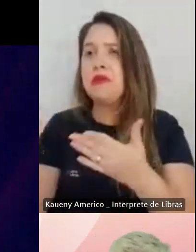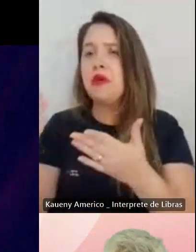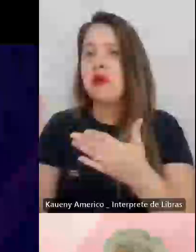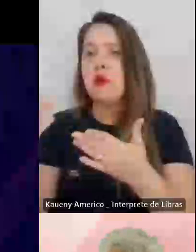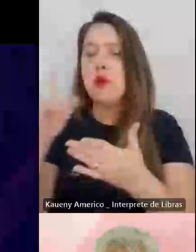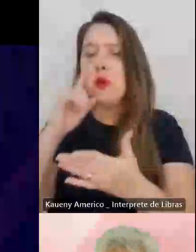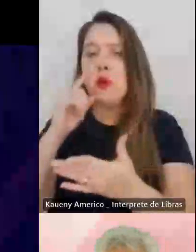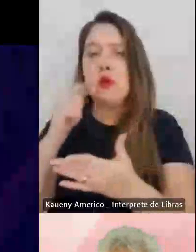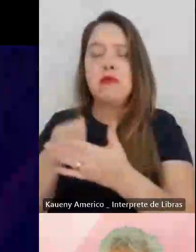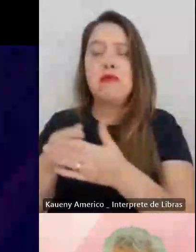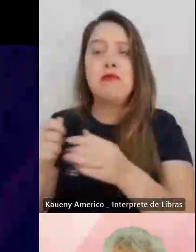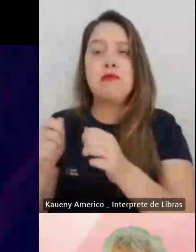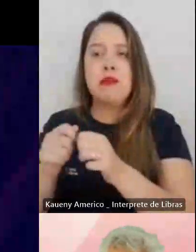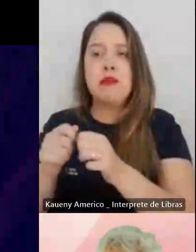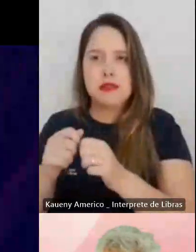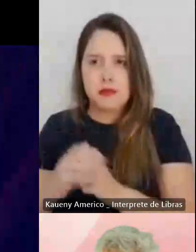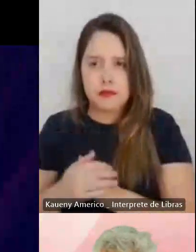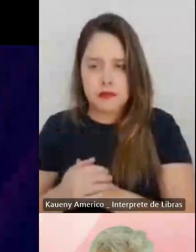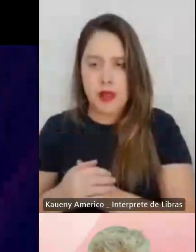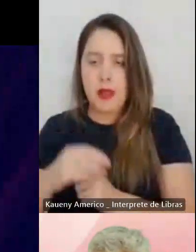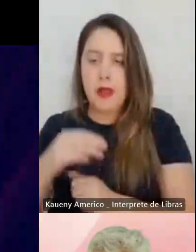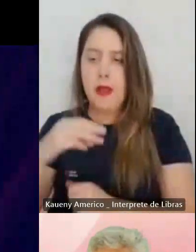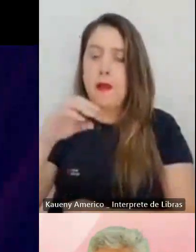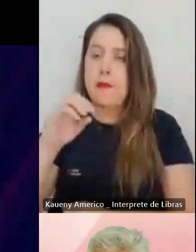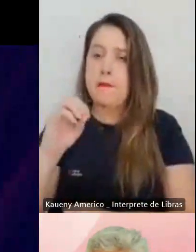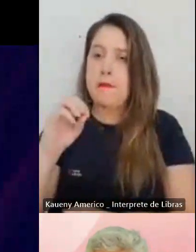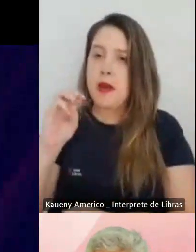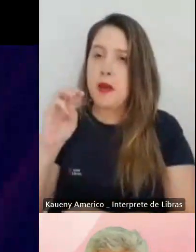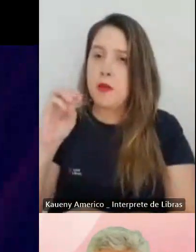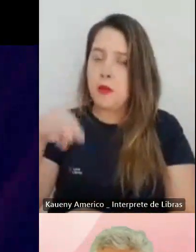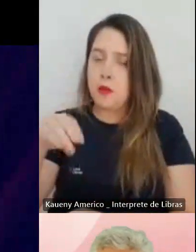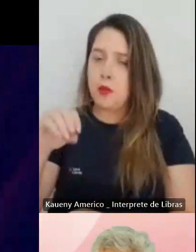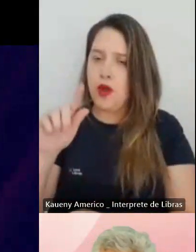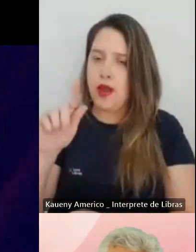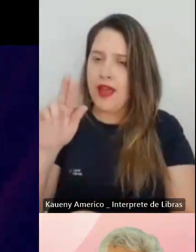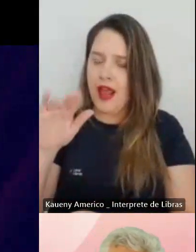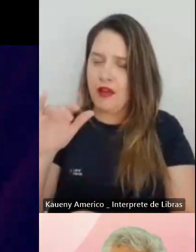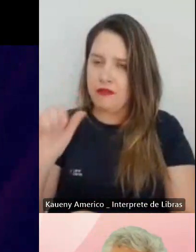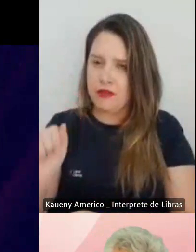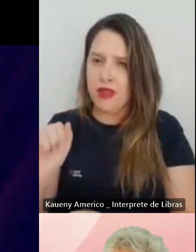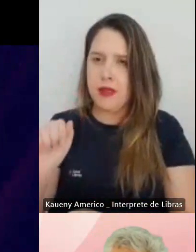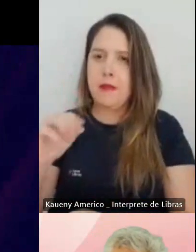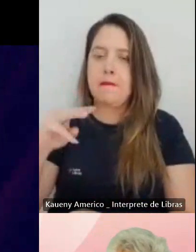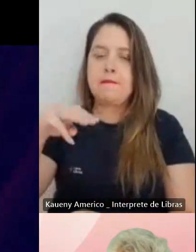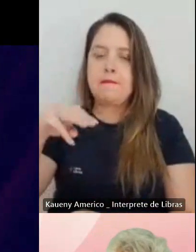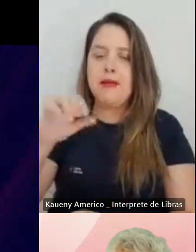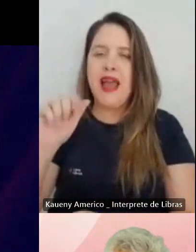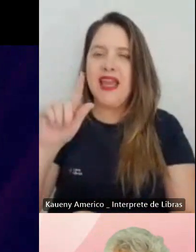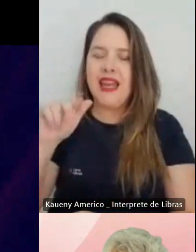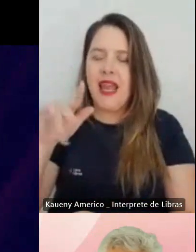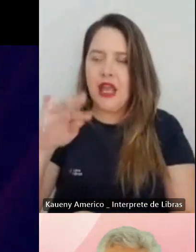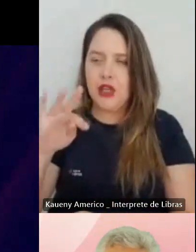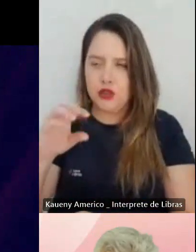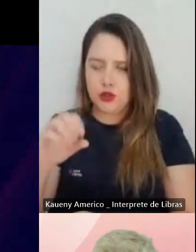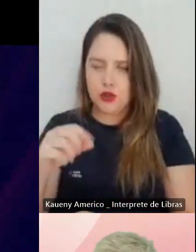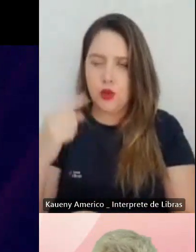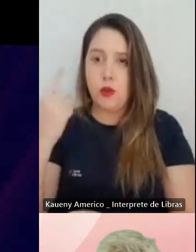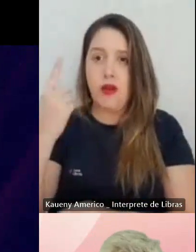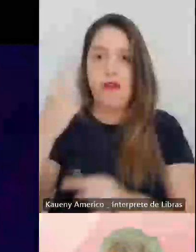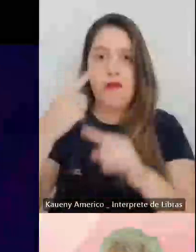fazer? Mamografias e ressonâncias magnéticas de uma forma mais frequente, normalmente preconizado uma vez por ano, a gente